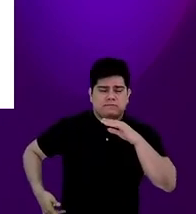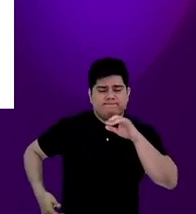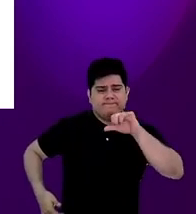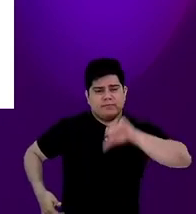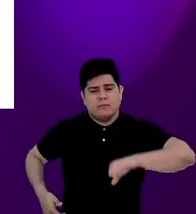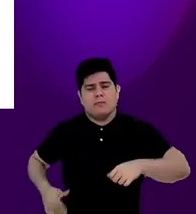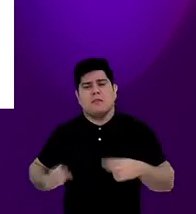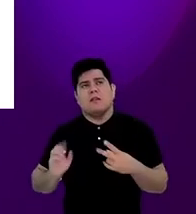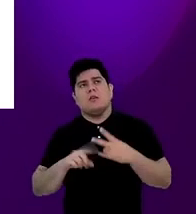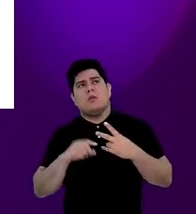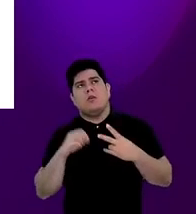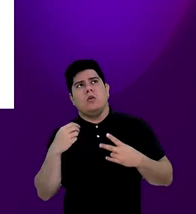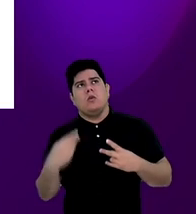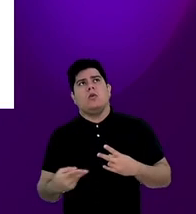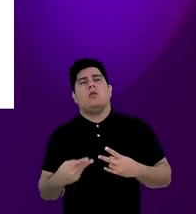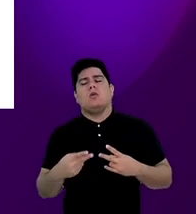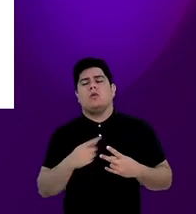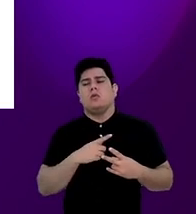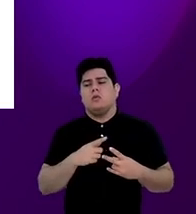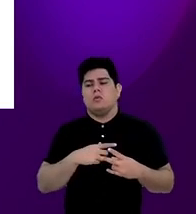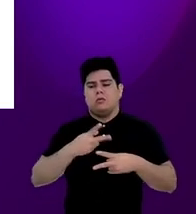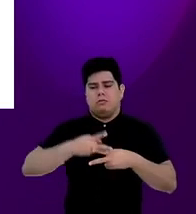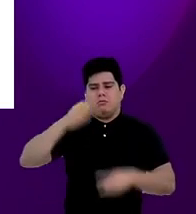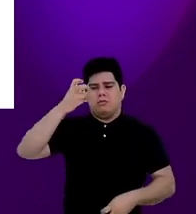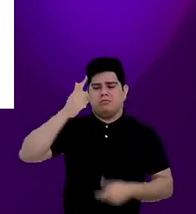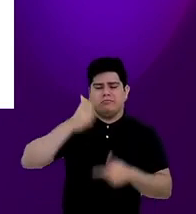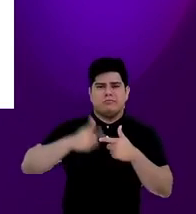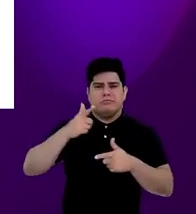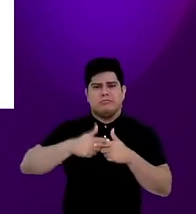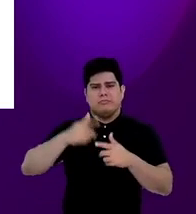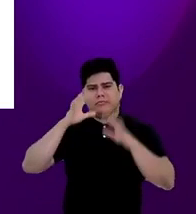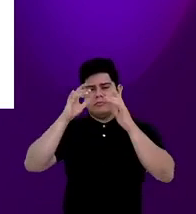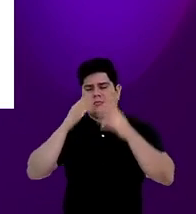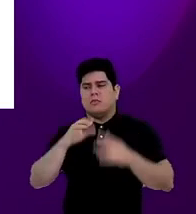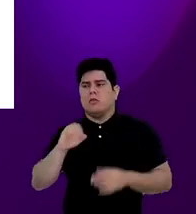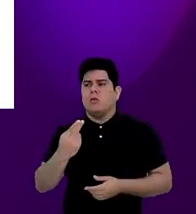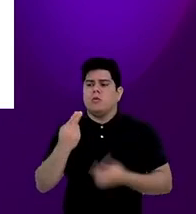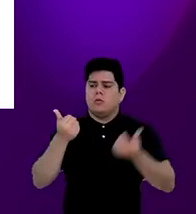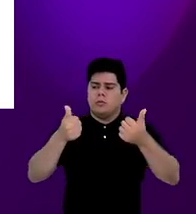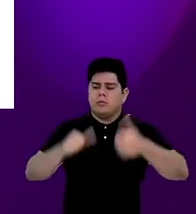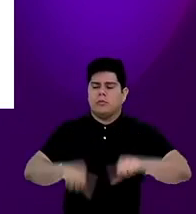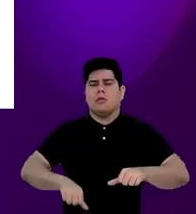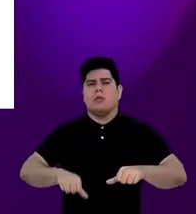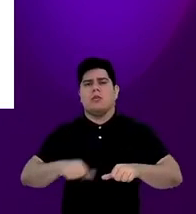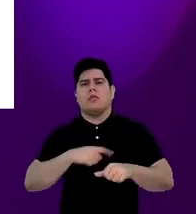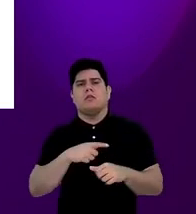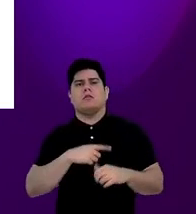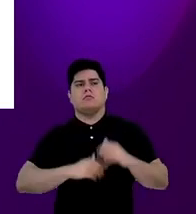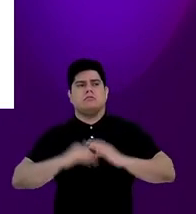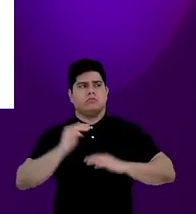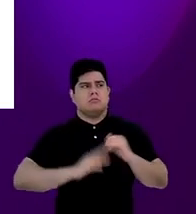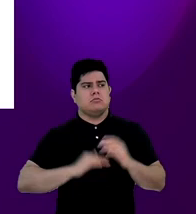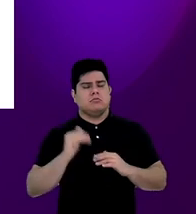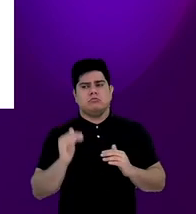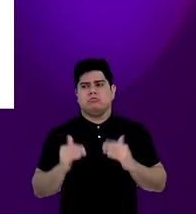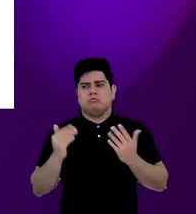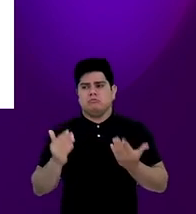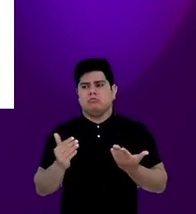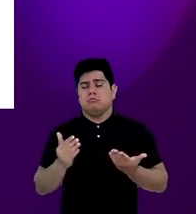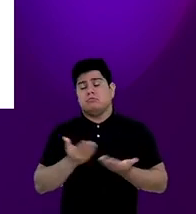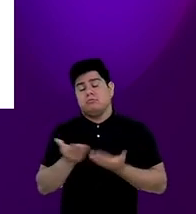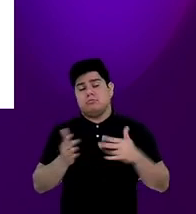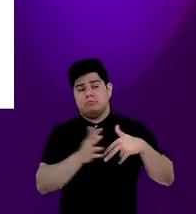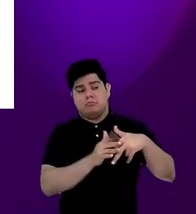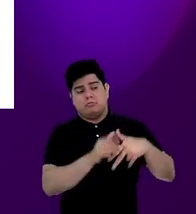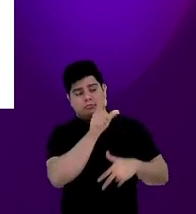desenvolver alterações do sistema nervoso central, que vai desenvolver piora clínica de performance status, provavelmente é um paciente que